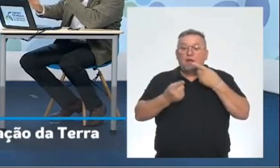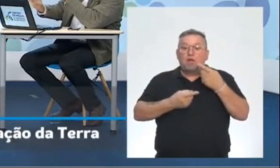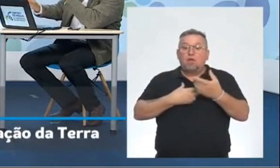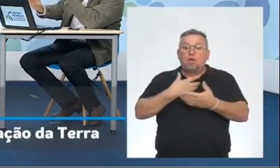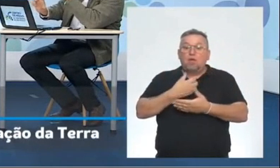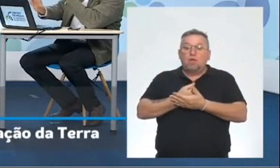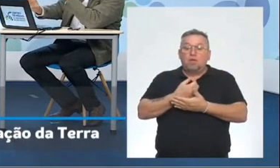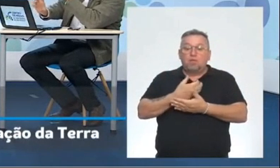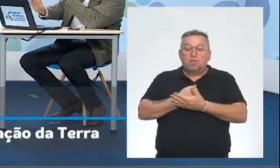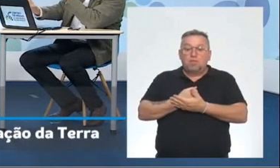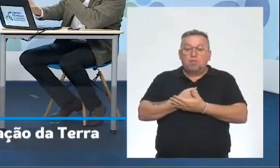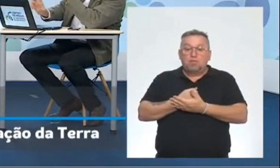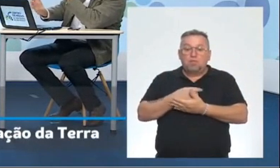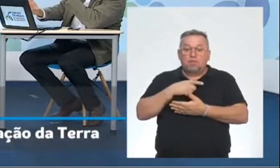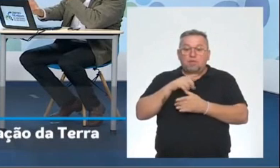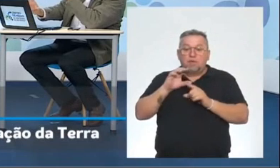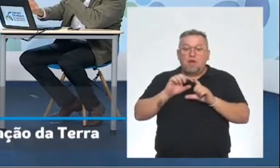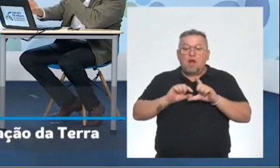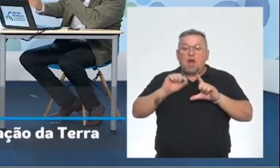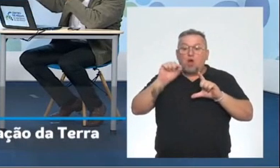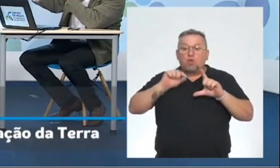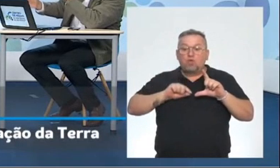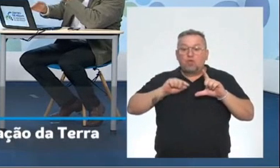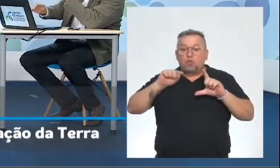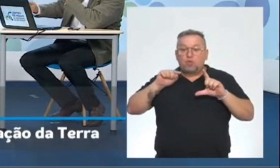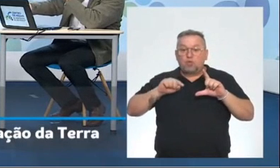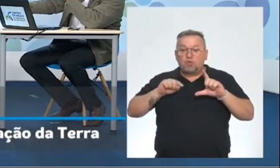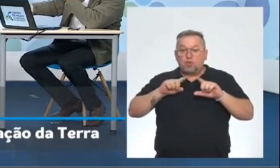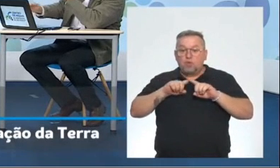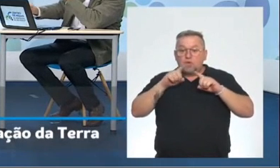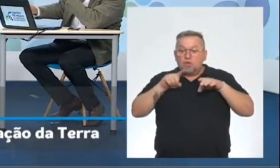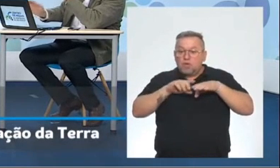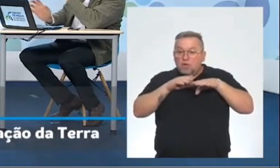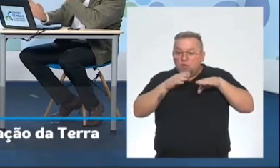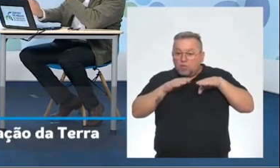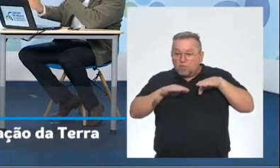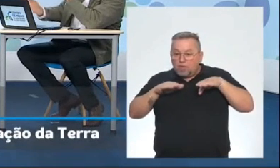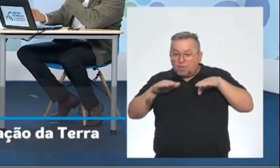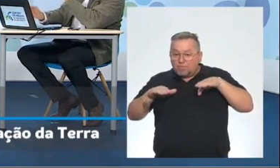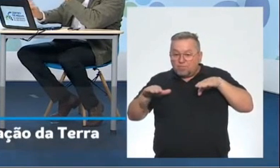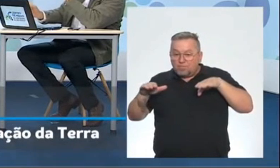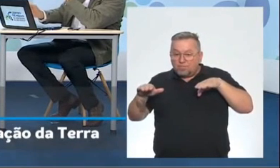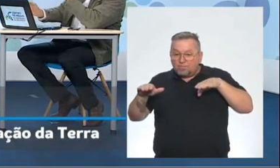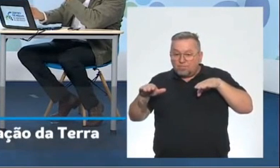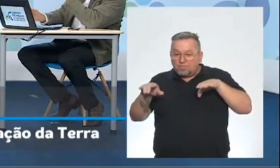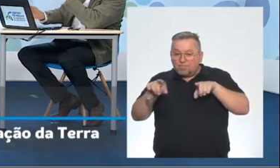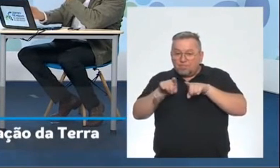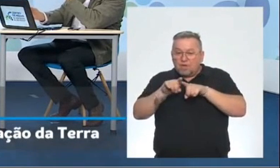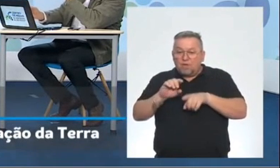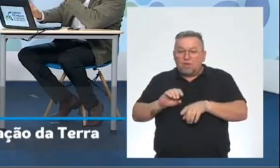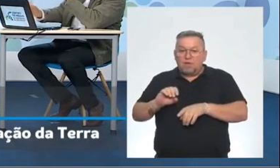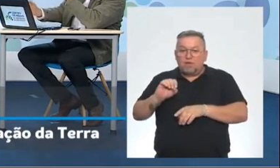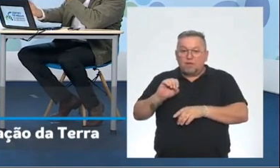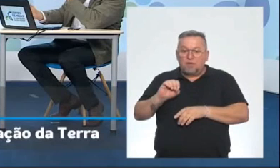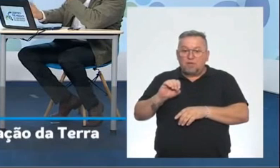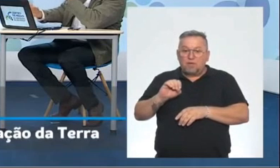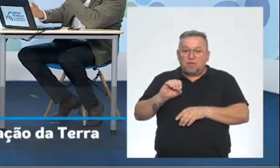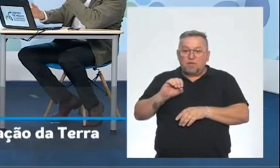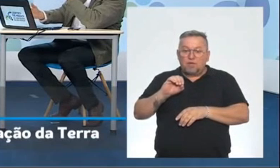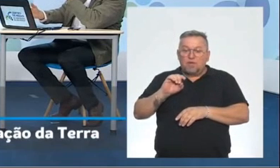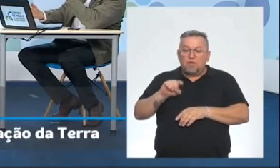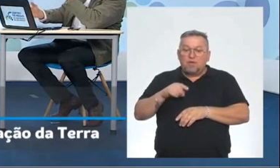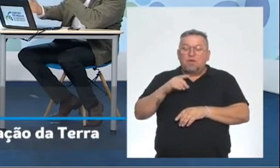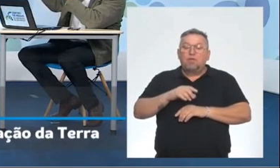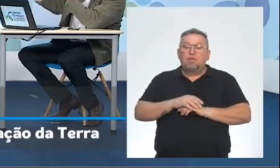eles trazem ali a altitude. E como você está no nível do mar ali, o aplicativo dá quase zero. Dá zero alguma coisa